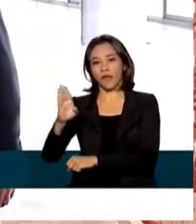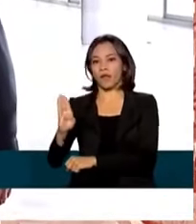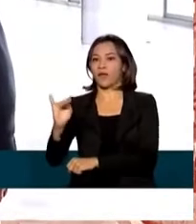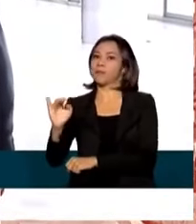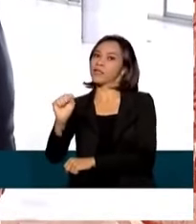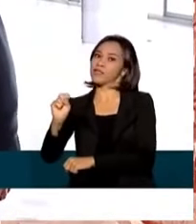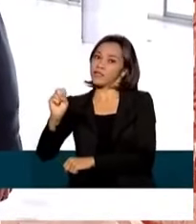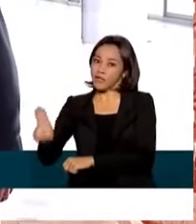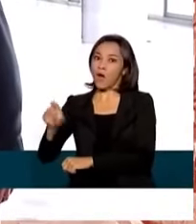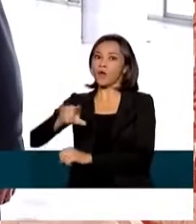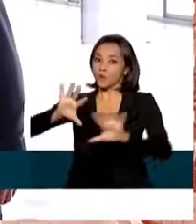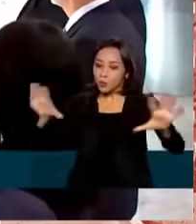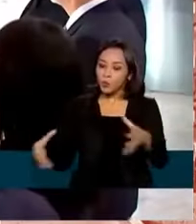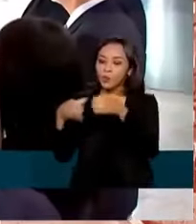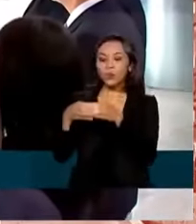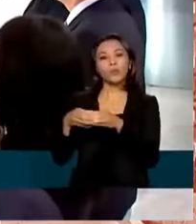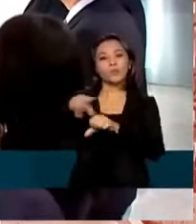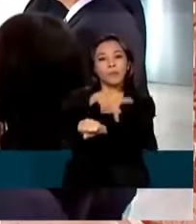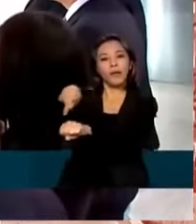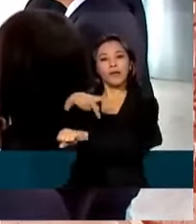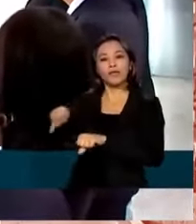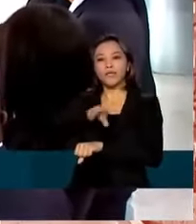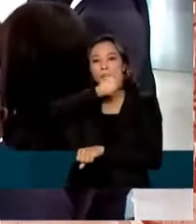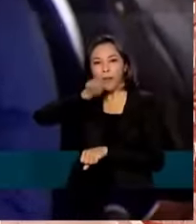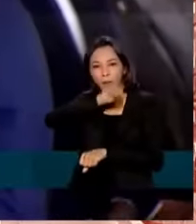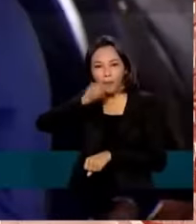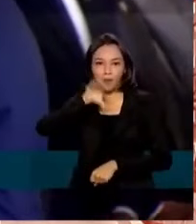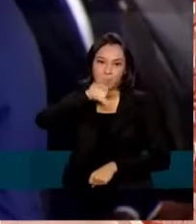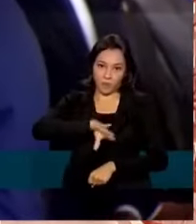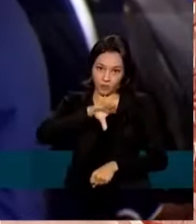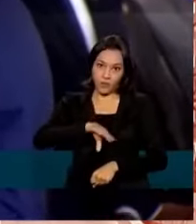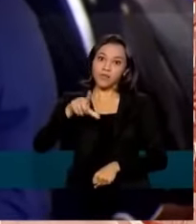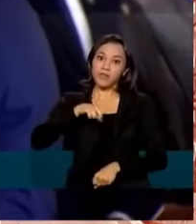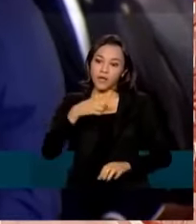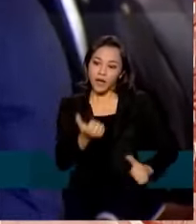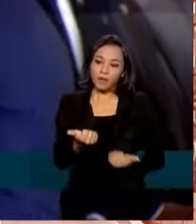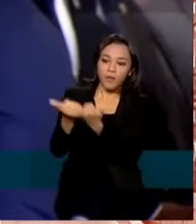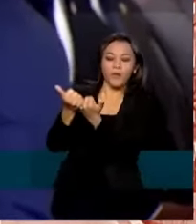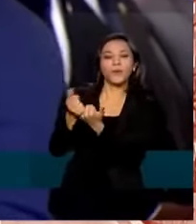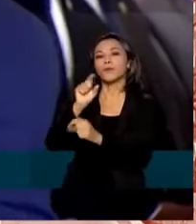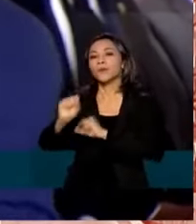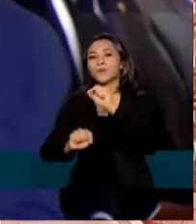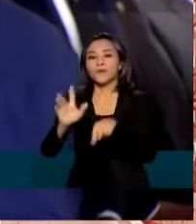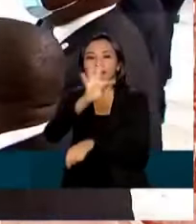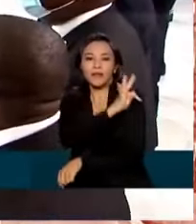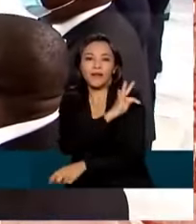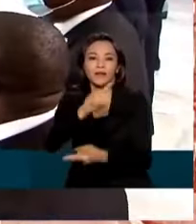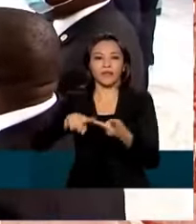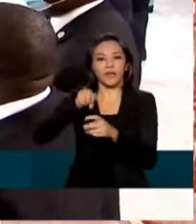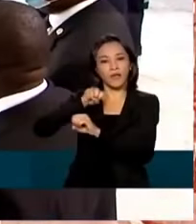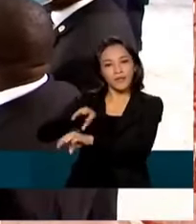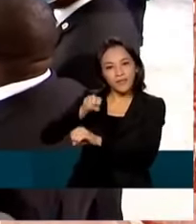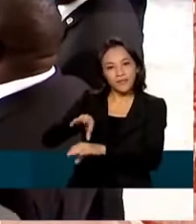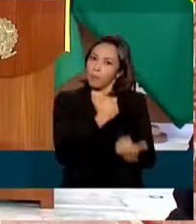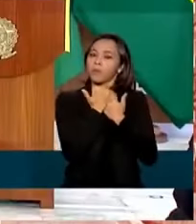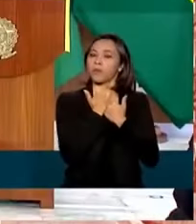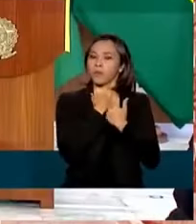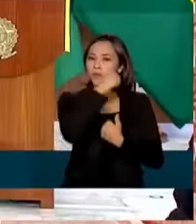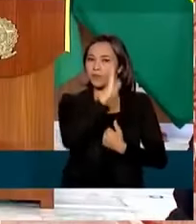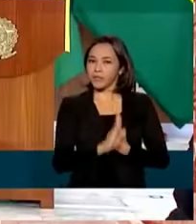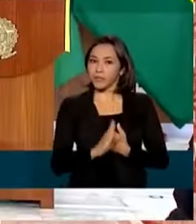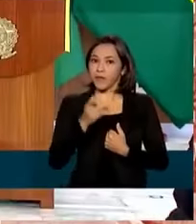E quando inverte, né, o presidente da Namíbia apresenta a comitiva dele, percebe-se que todos estão usando